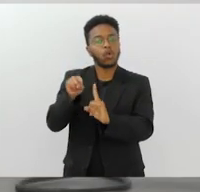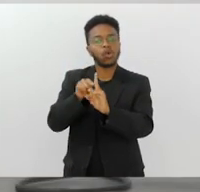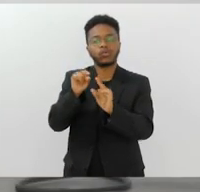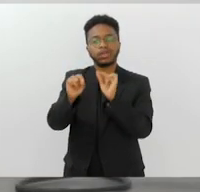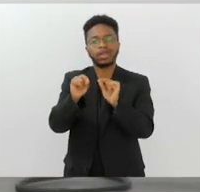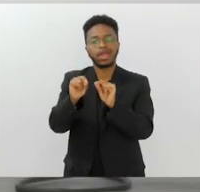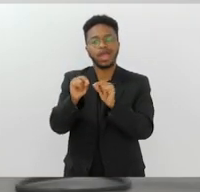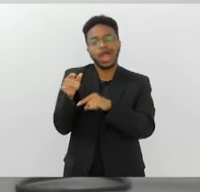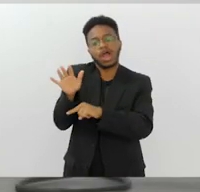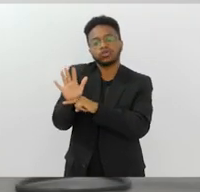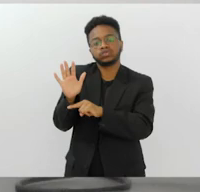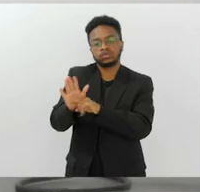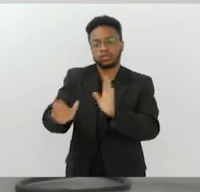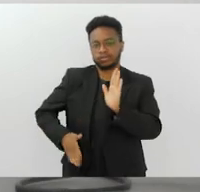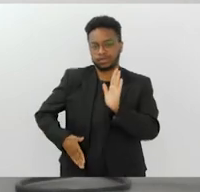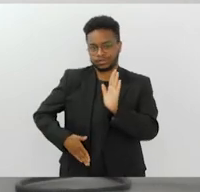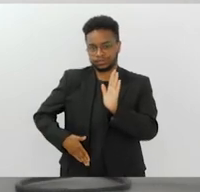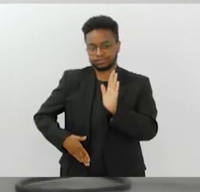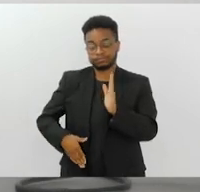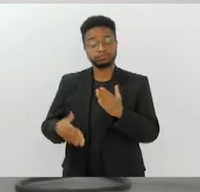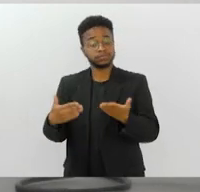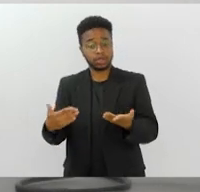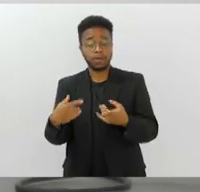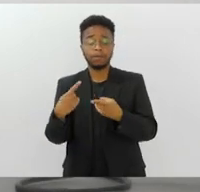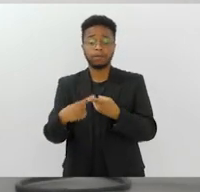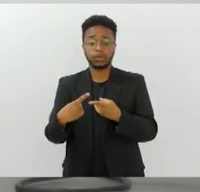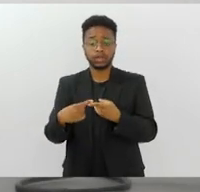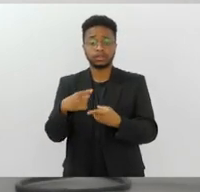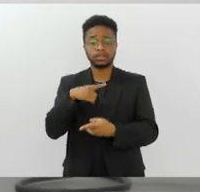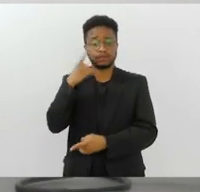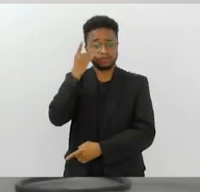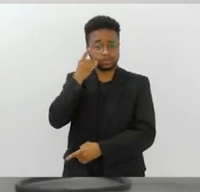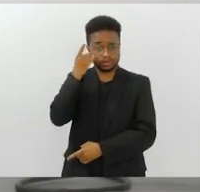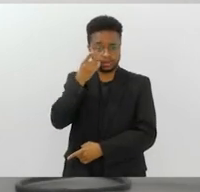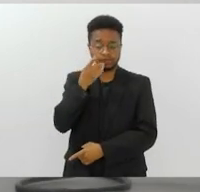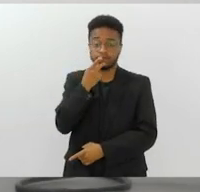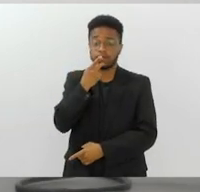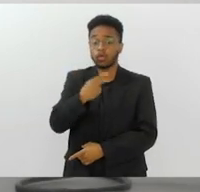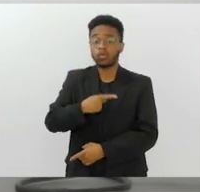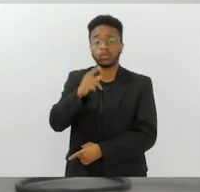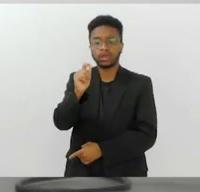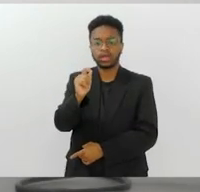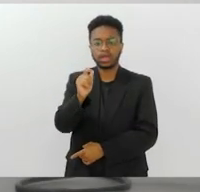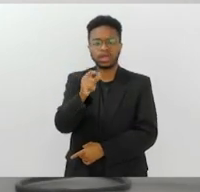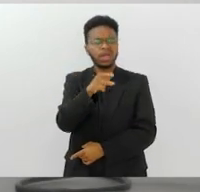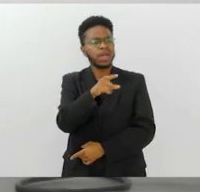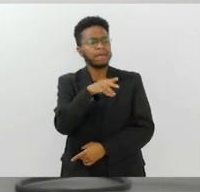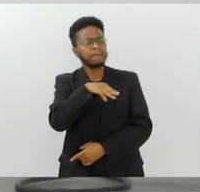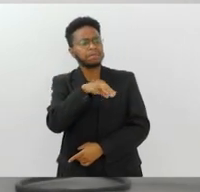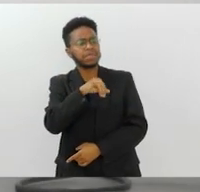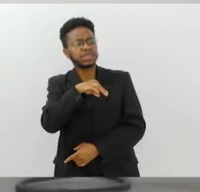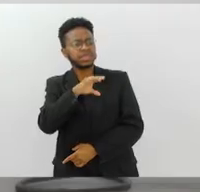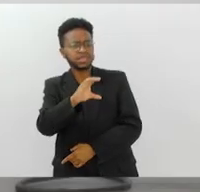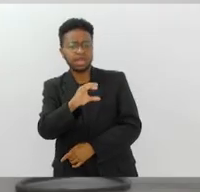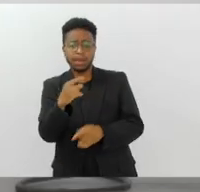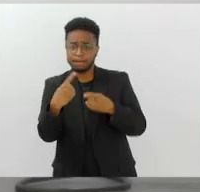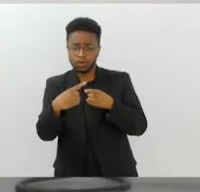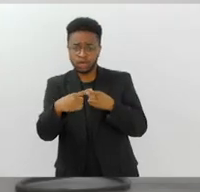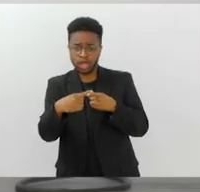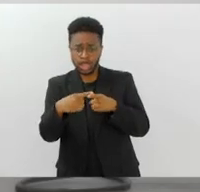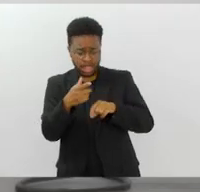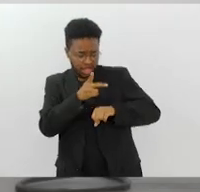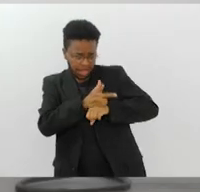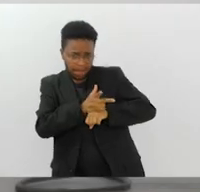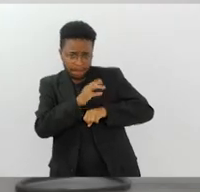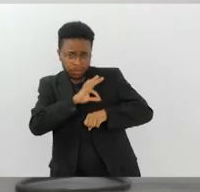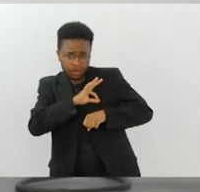vida dos bandidos e porque algum Deputado chegou a dizer PR mim ô min Por que que em vez de botar câmara no uniforme da